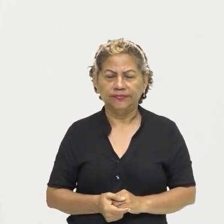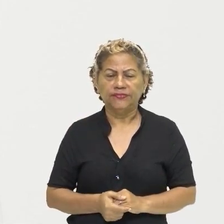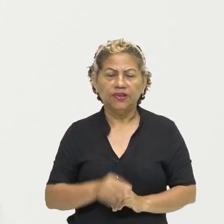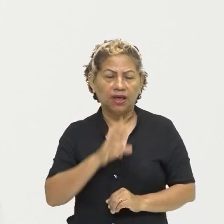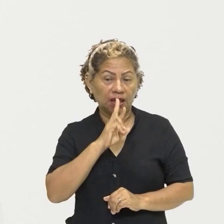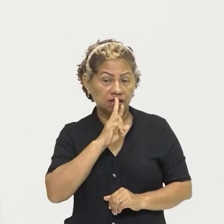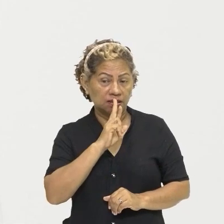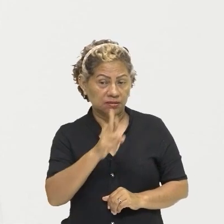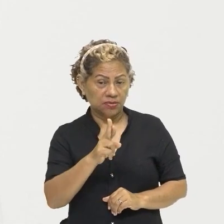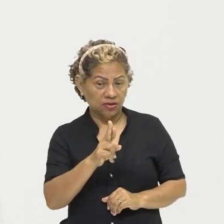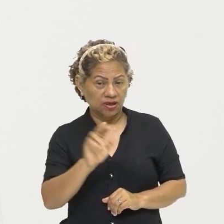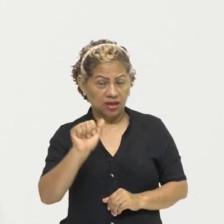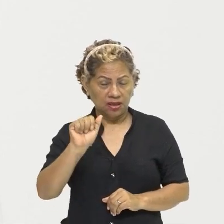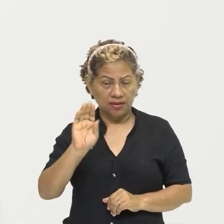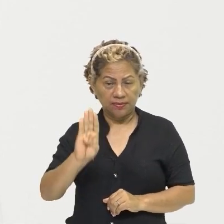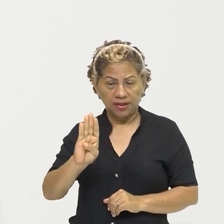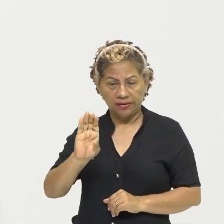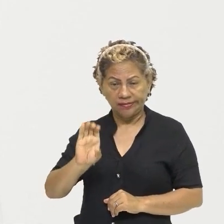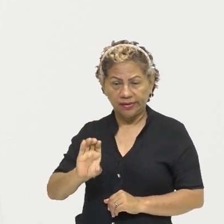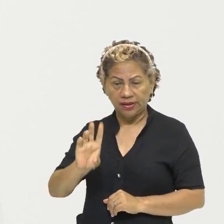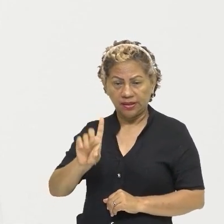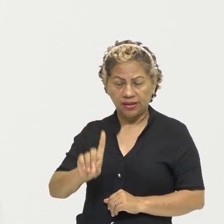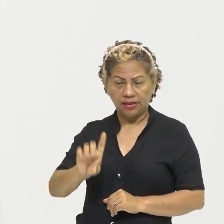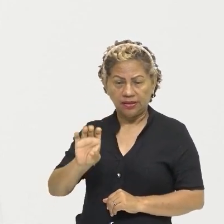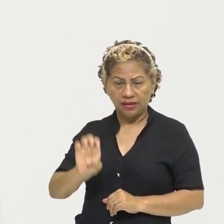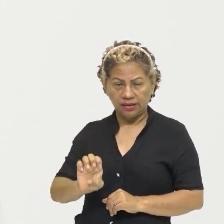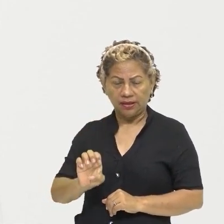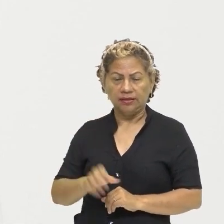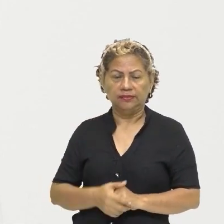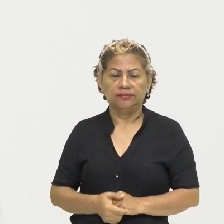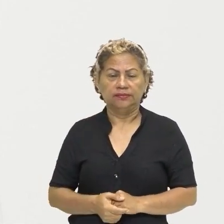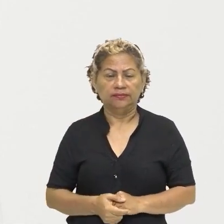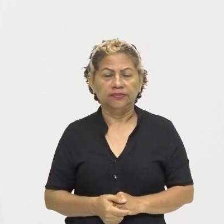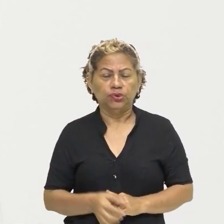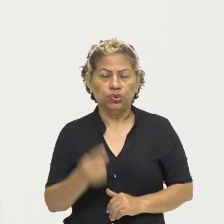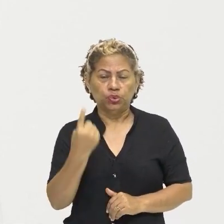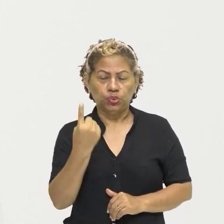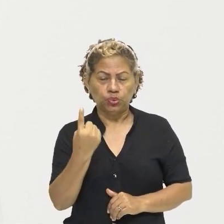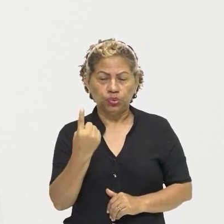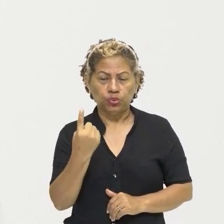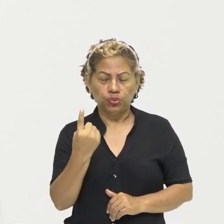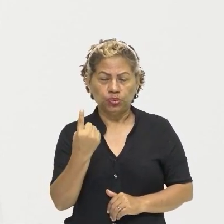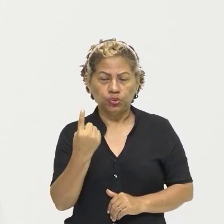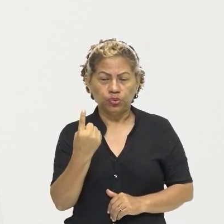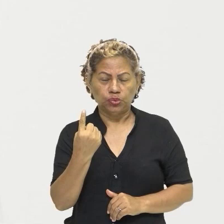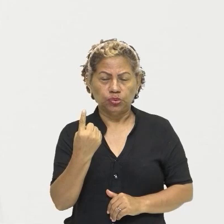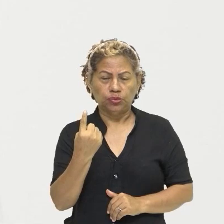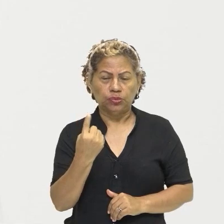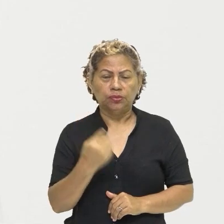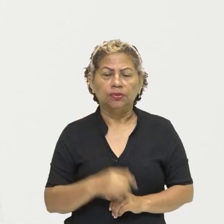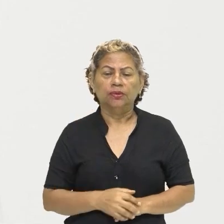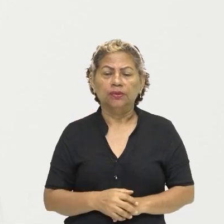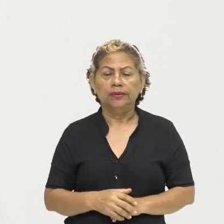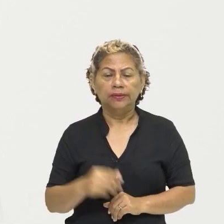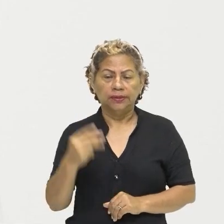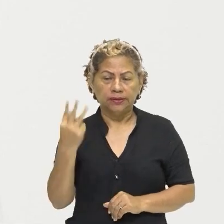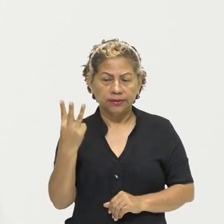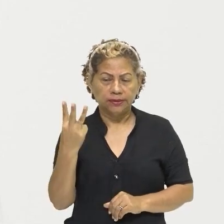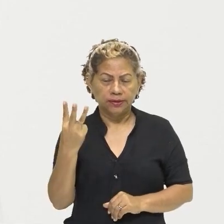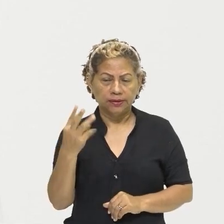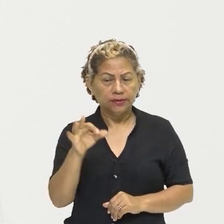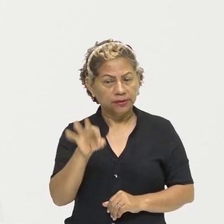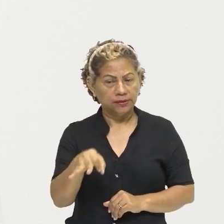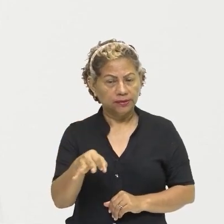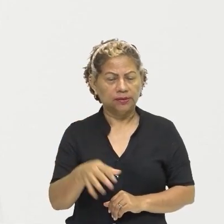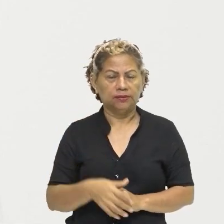nossa atividade é que as afirmações 1 e 3 estão corretas. Qual é a alternativa que a gente deve